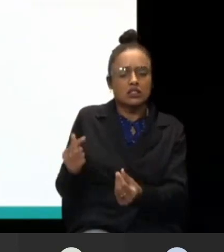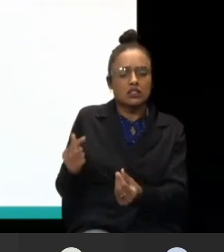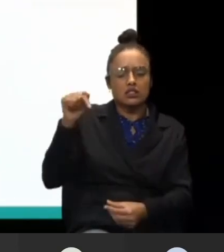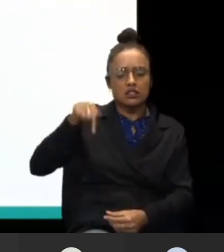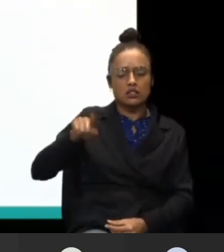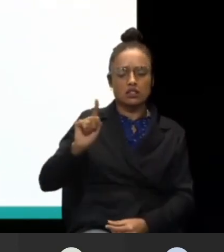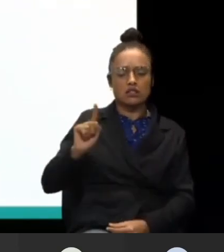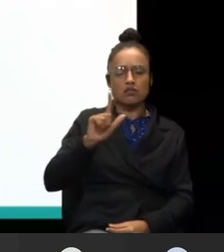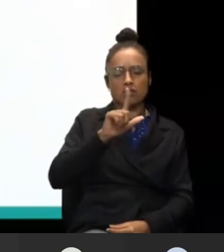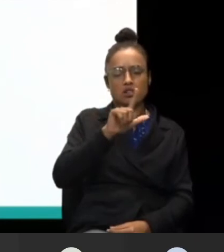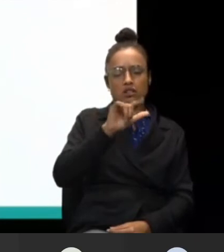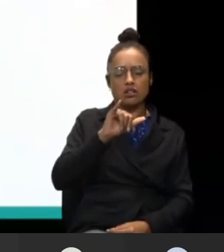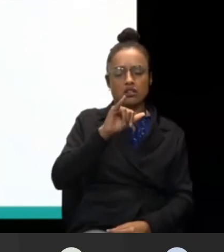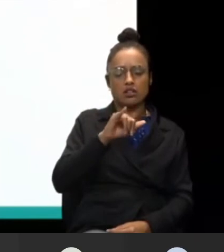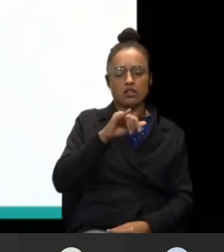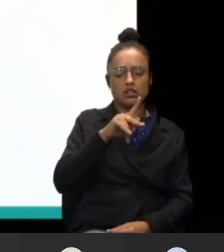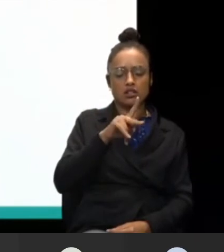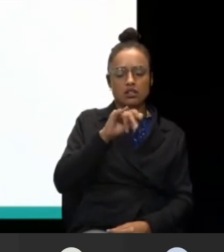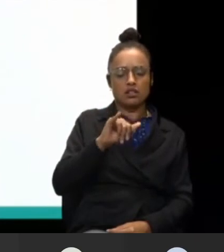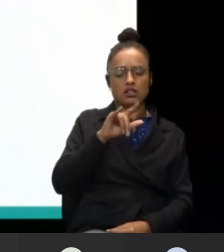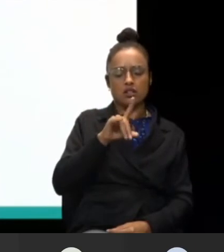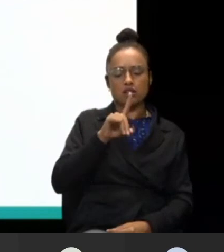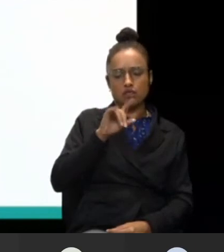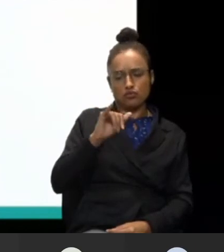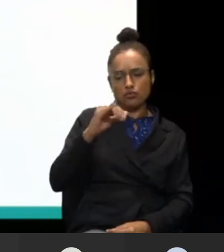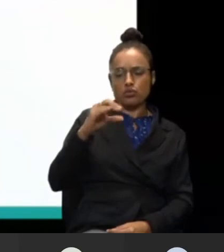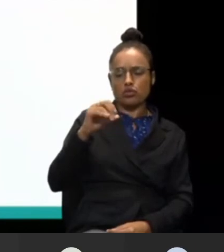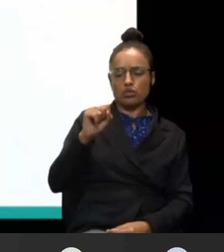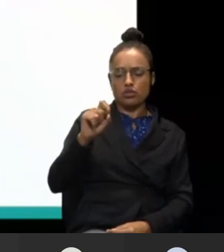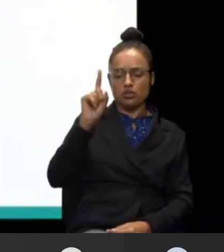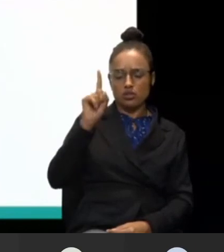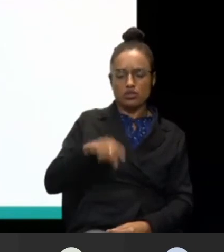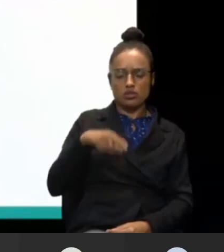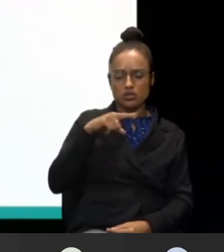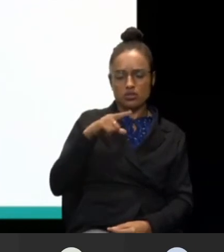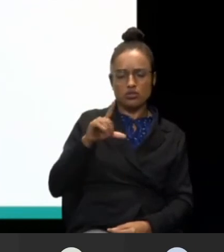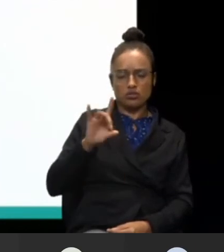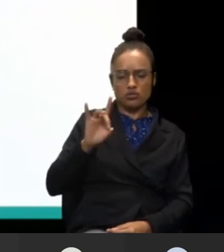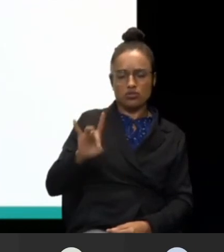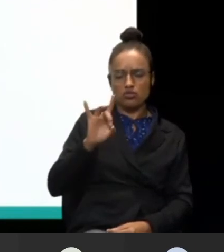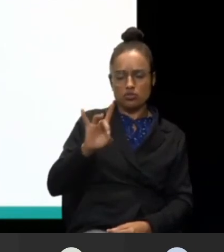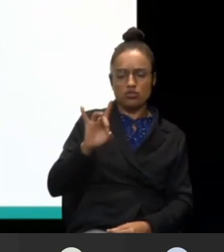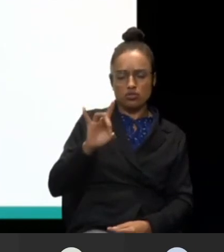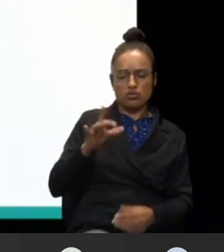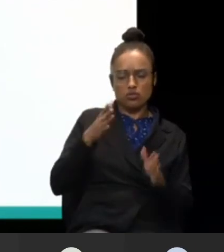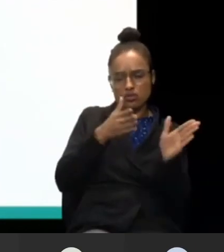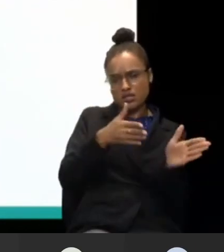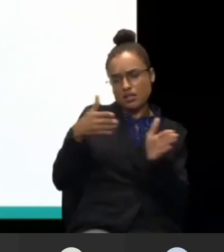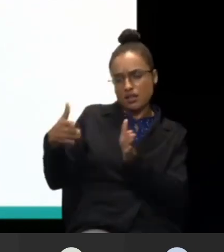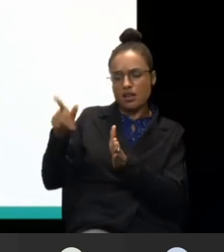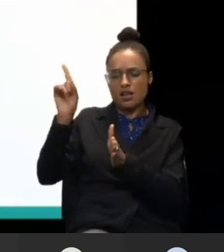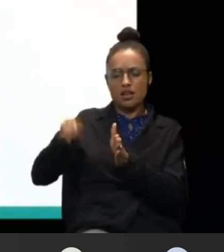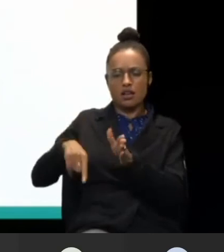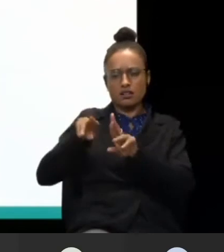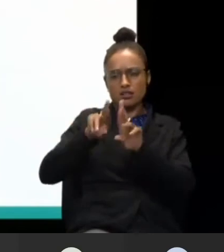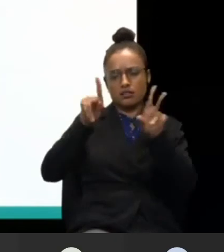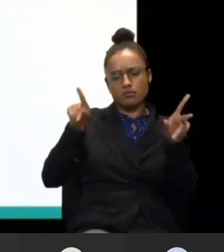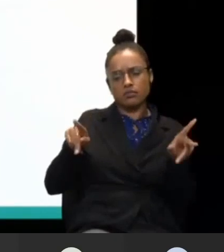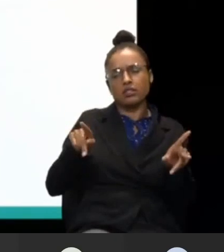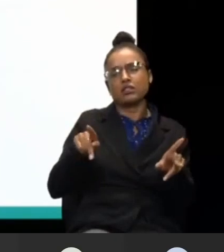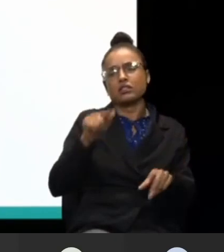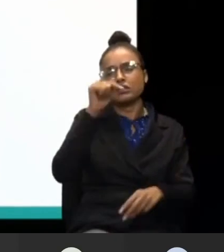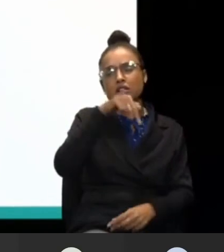que não são lipídicos no nosso procedimento. E só ficaram os compostos lipídicos. A diferença